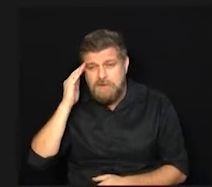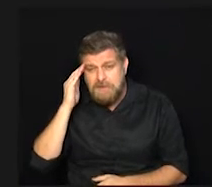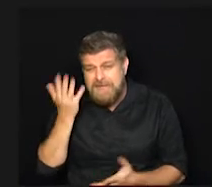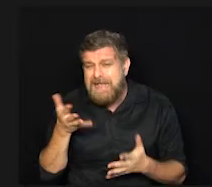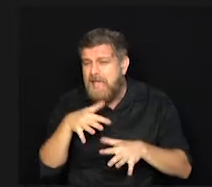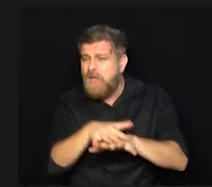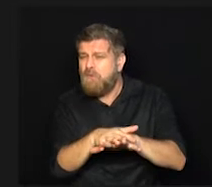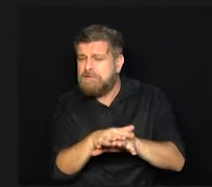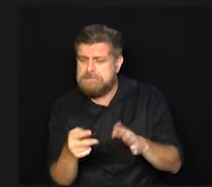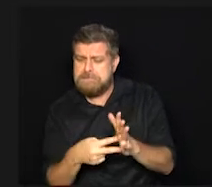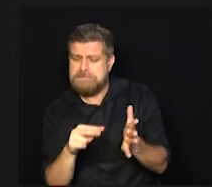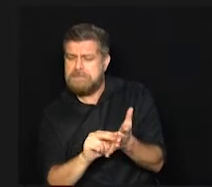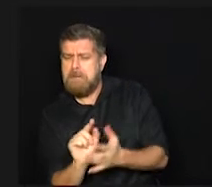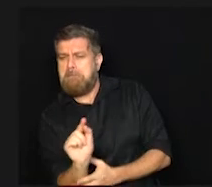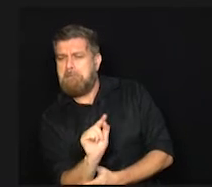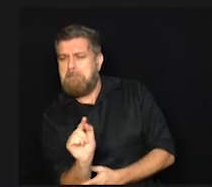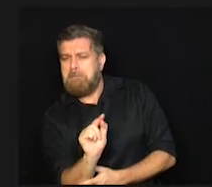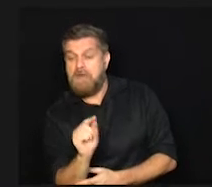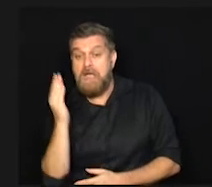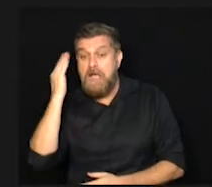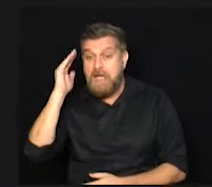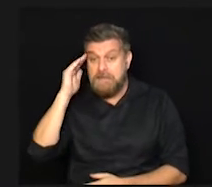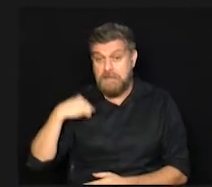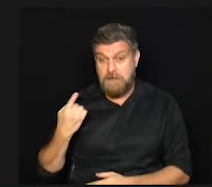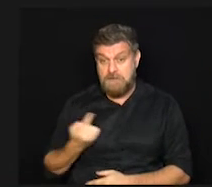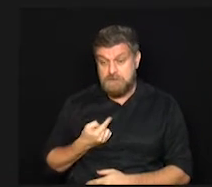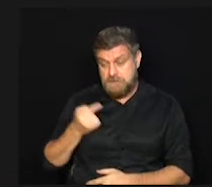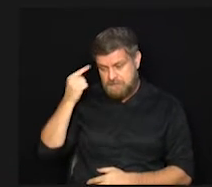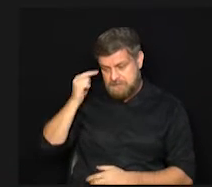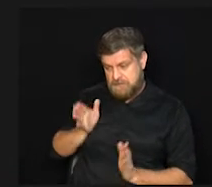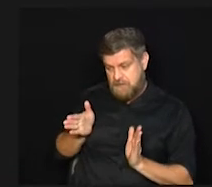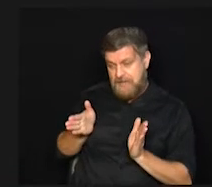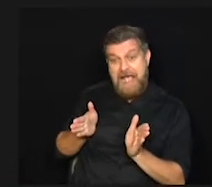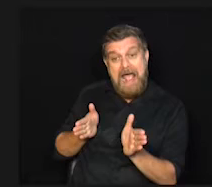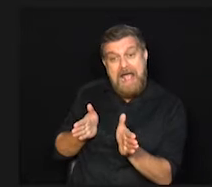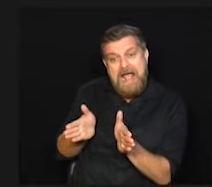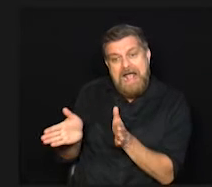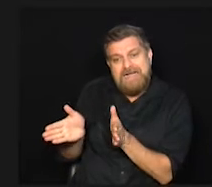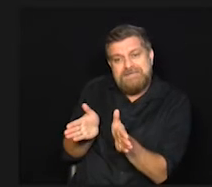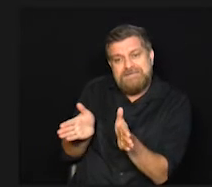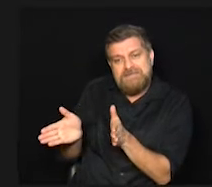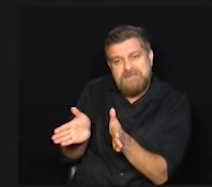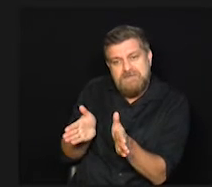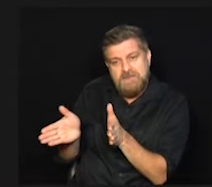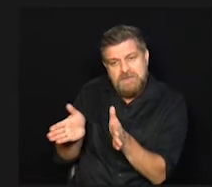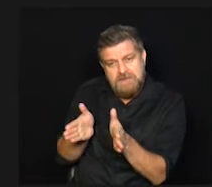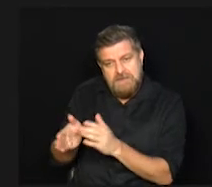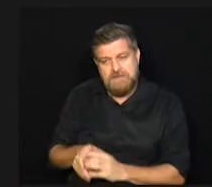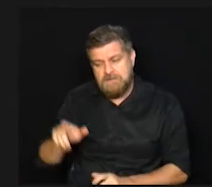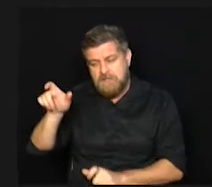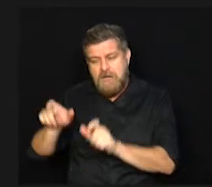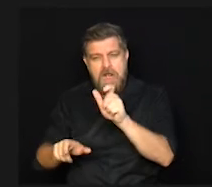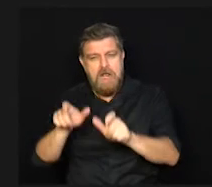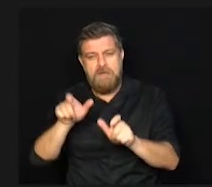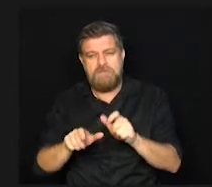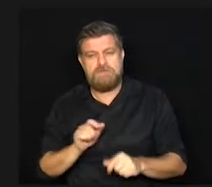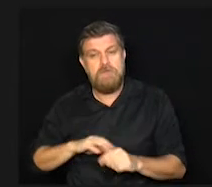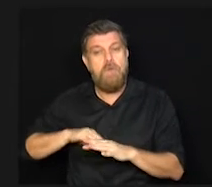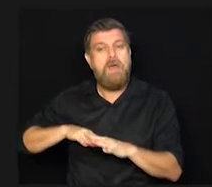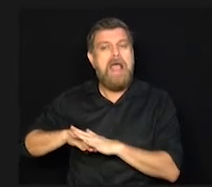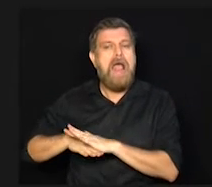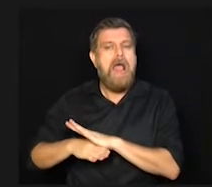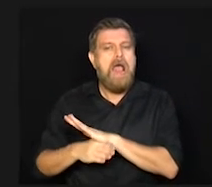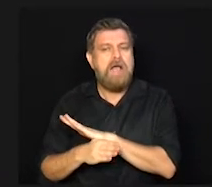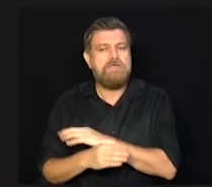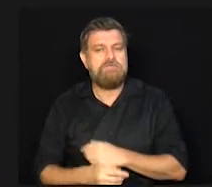inclusão, entenda. Porque quando a gente fala de acessibilidade, Marrom, as pessoas estão muito acostumadas